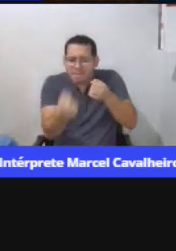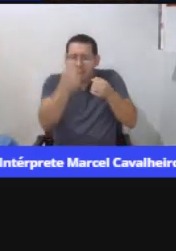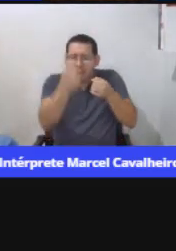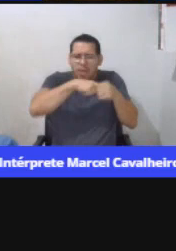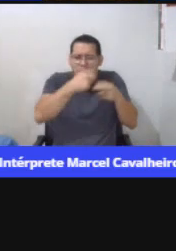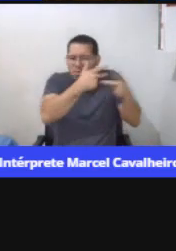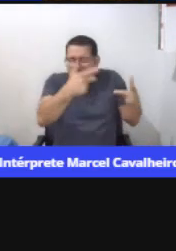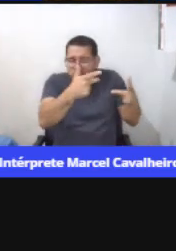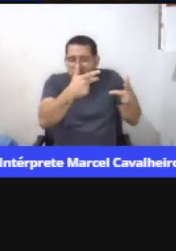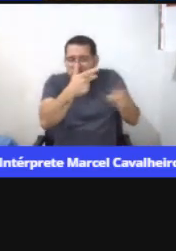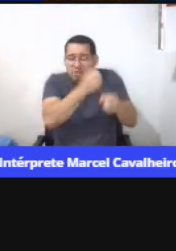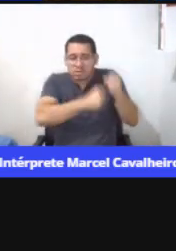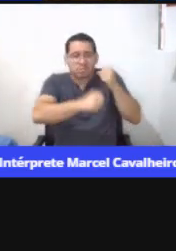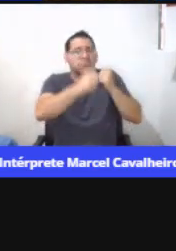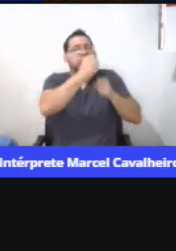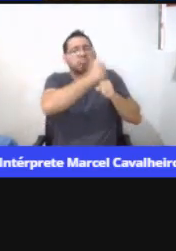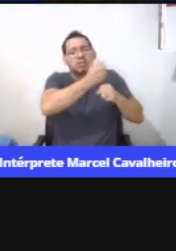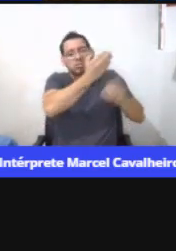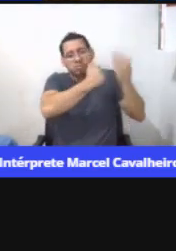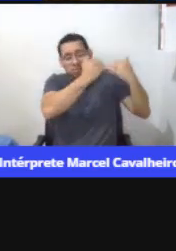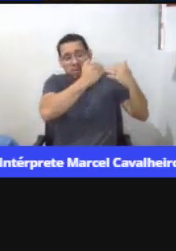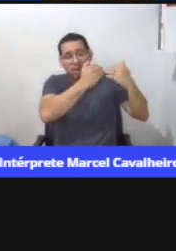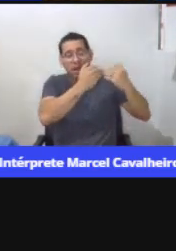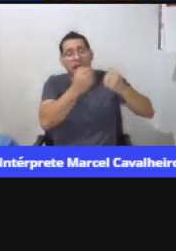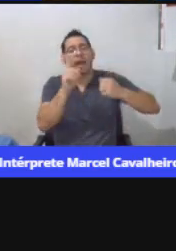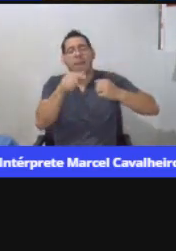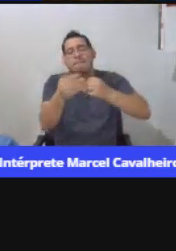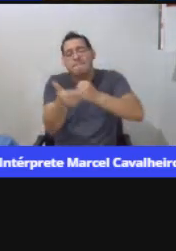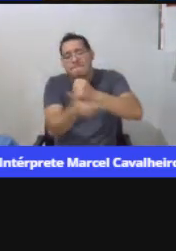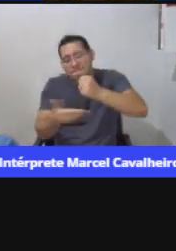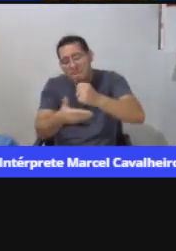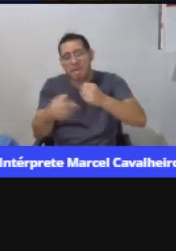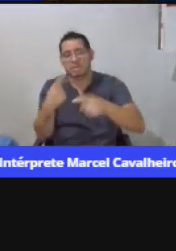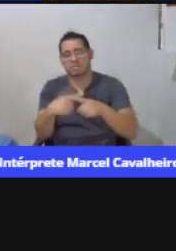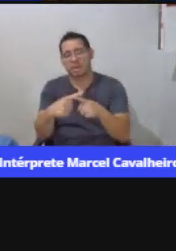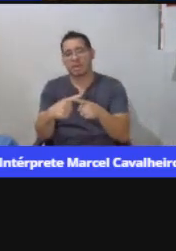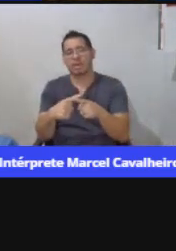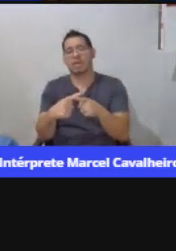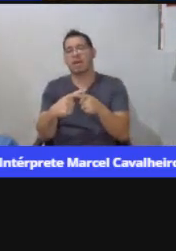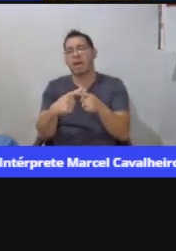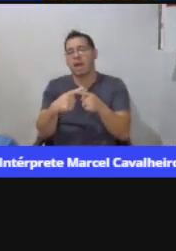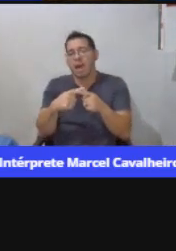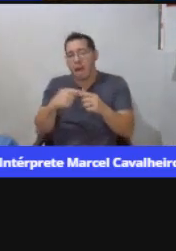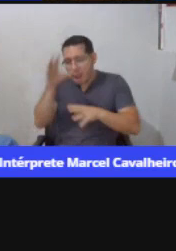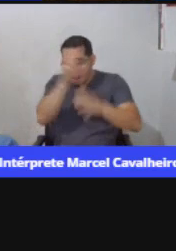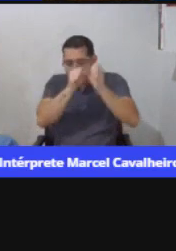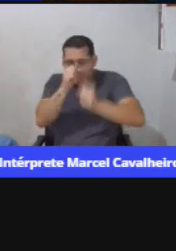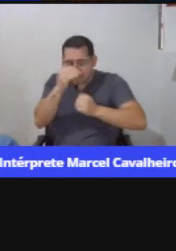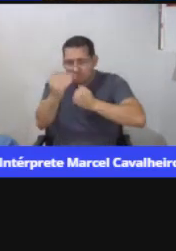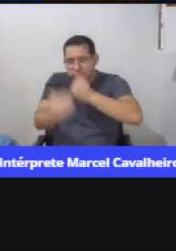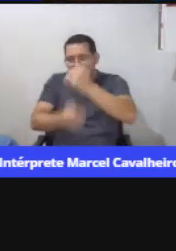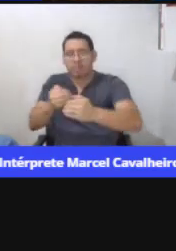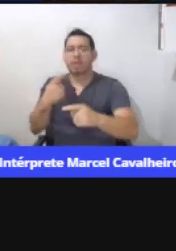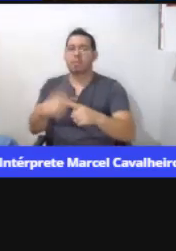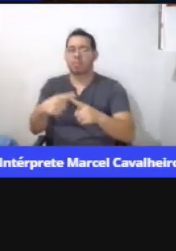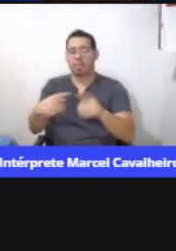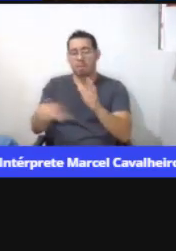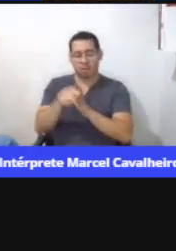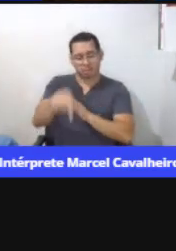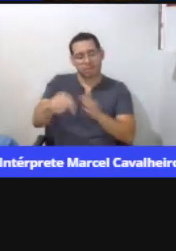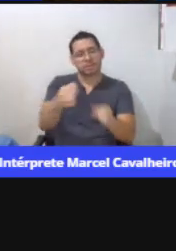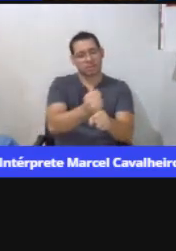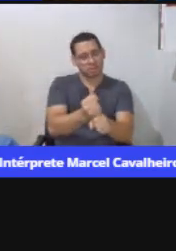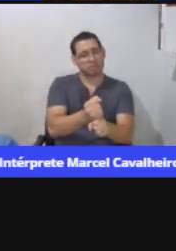são considerados estruturantes para o desenvolvimento das habilidades que são indicadas para o ano vigente.